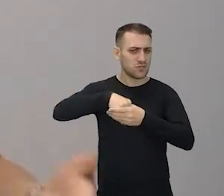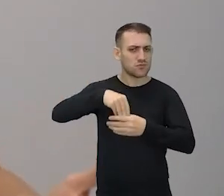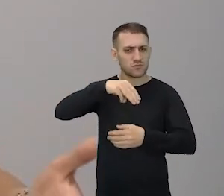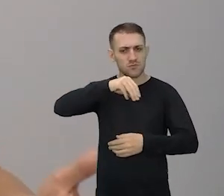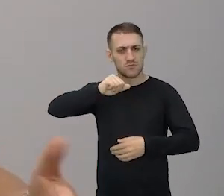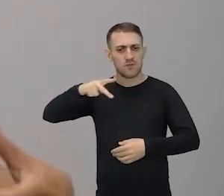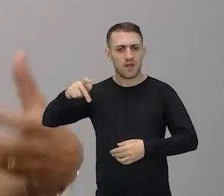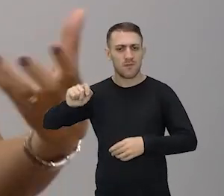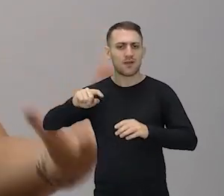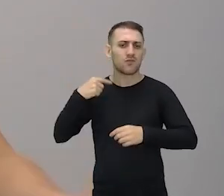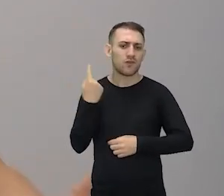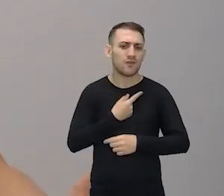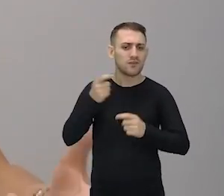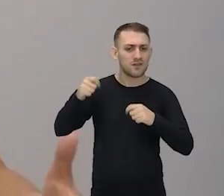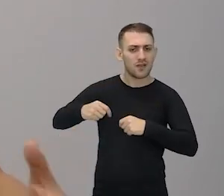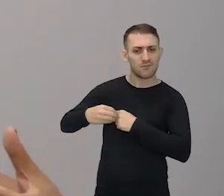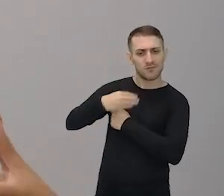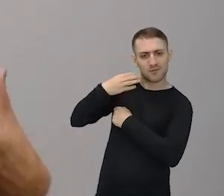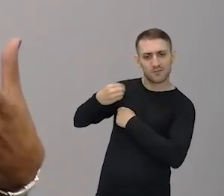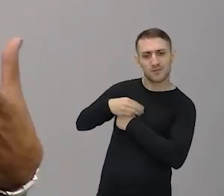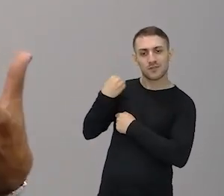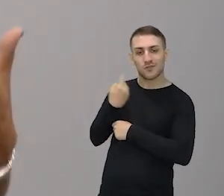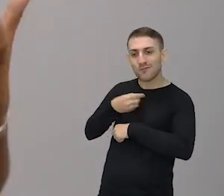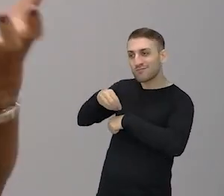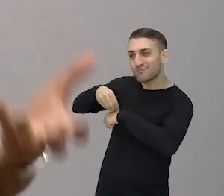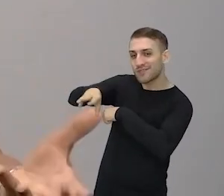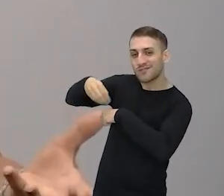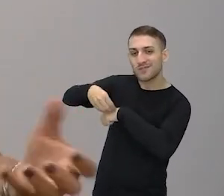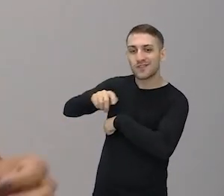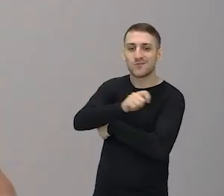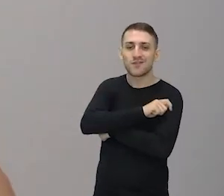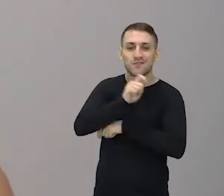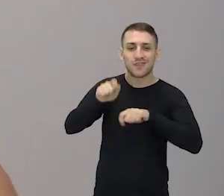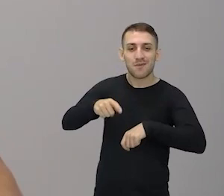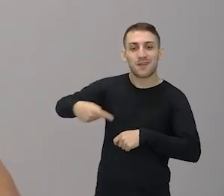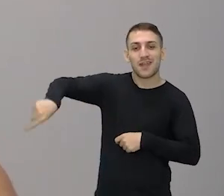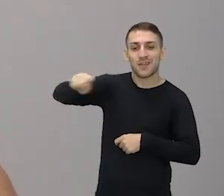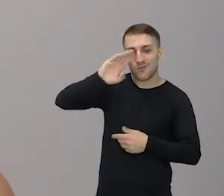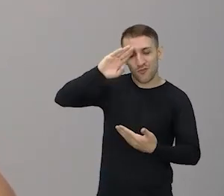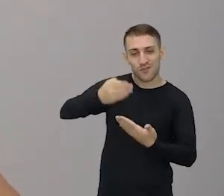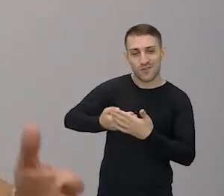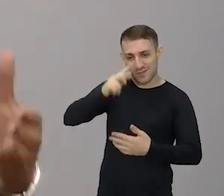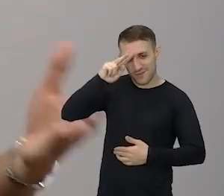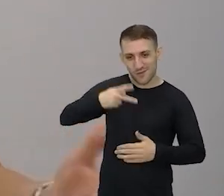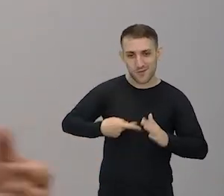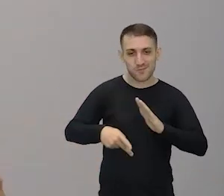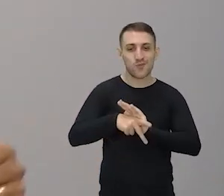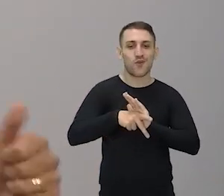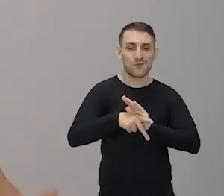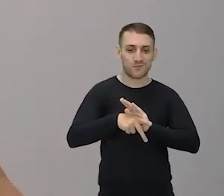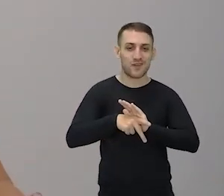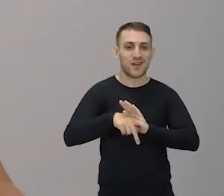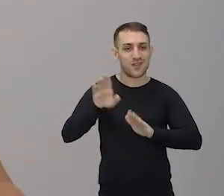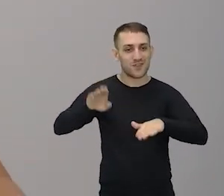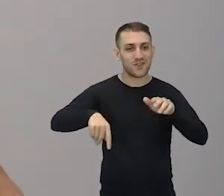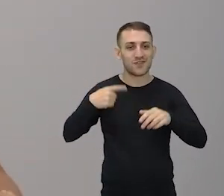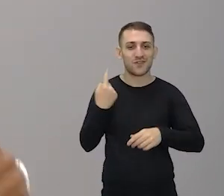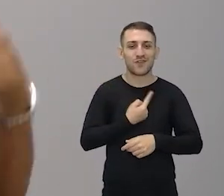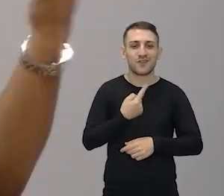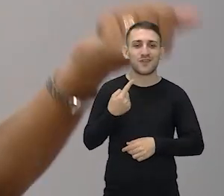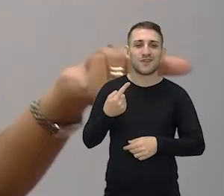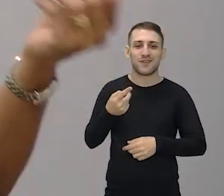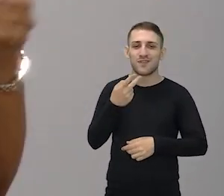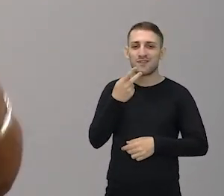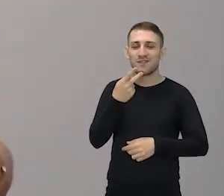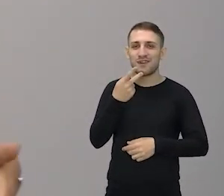Nos inspira os alunos e traz autoconfiança para esse aluno do ensino médio, que muitas vezes a gente chama de nem, né?